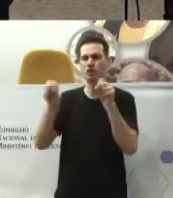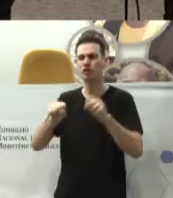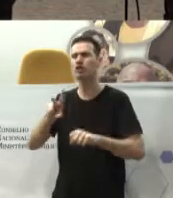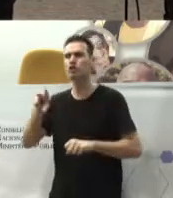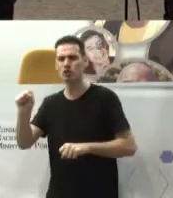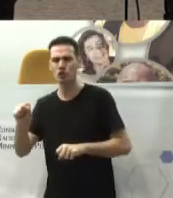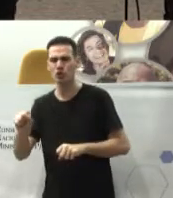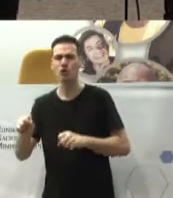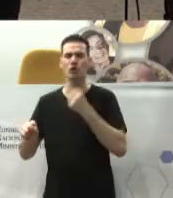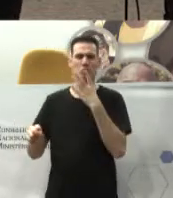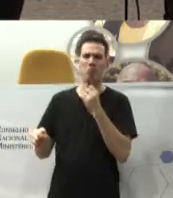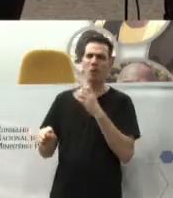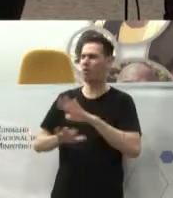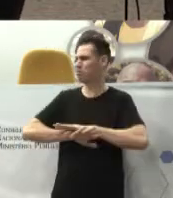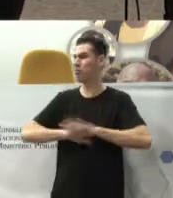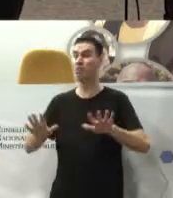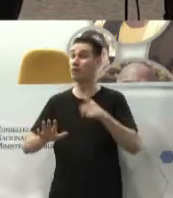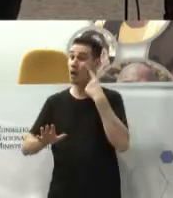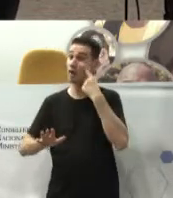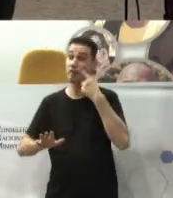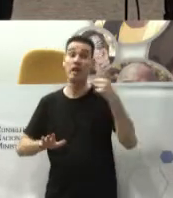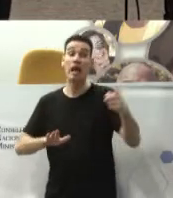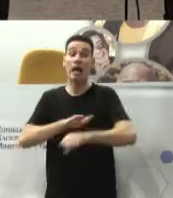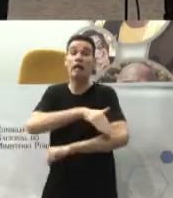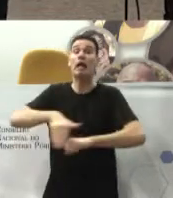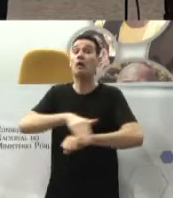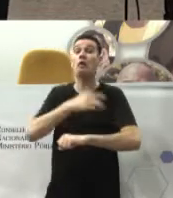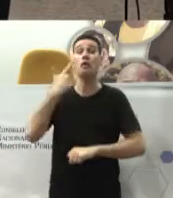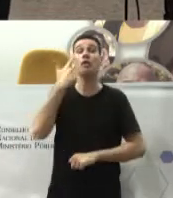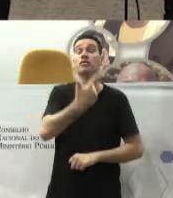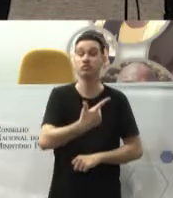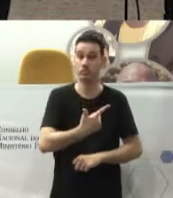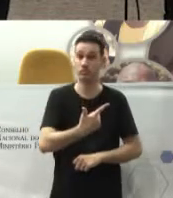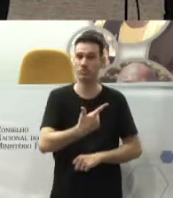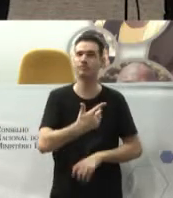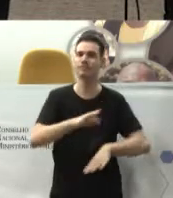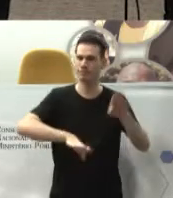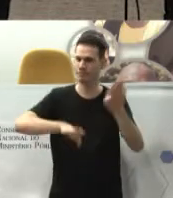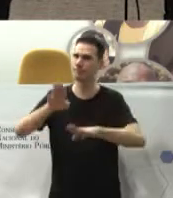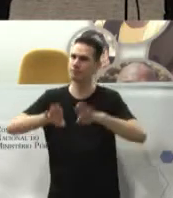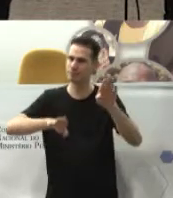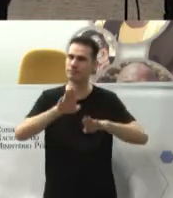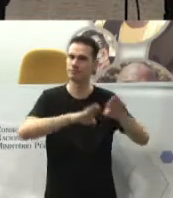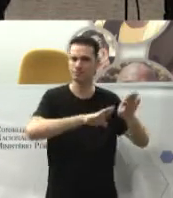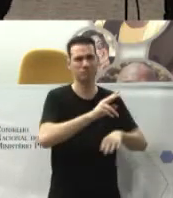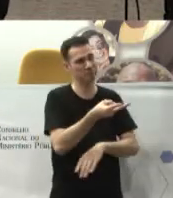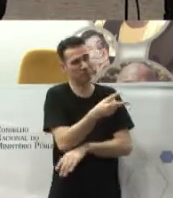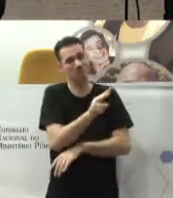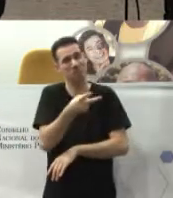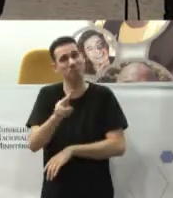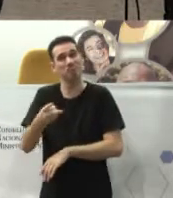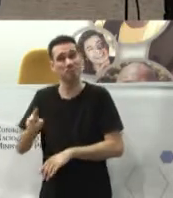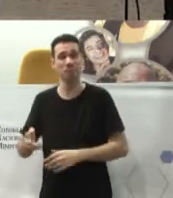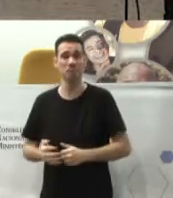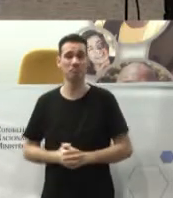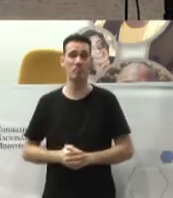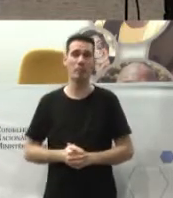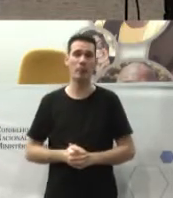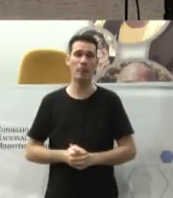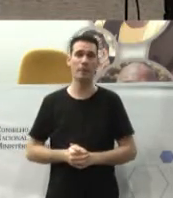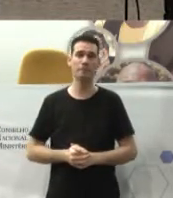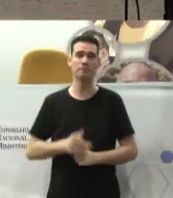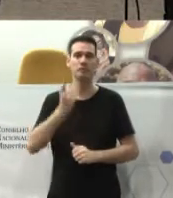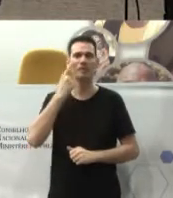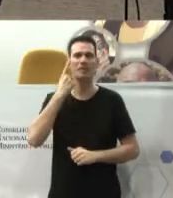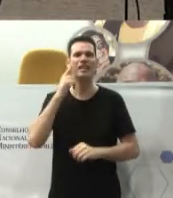rua, até porque a divulgação dos resultados difíceis, adversos do SUS, é muito mais divulgado do que os